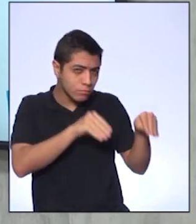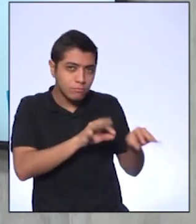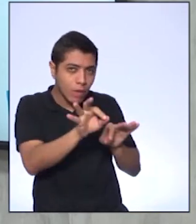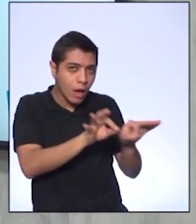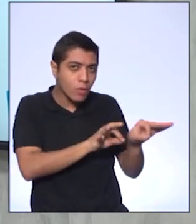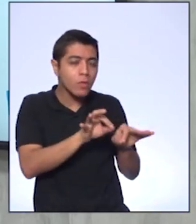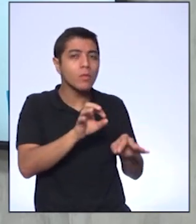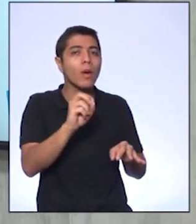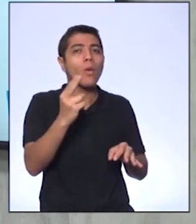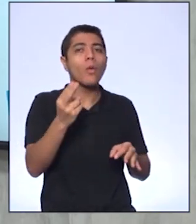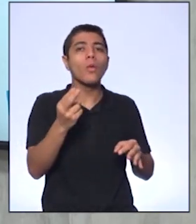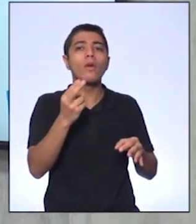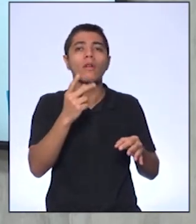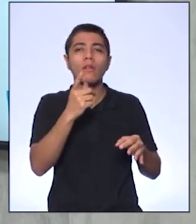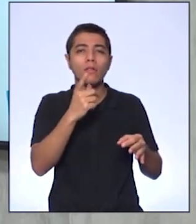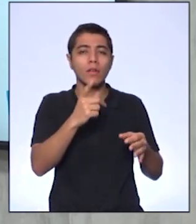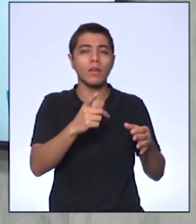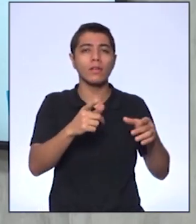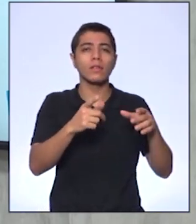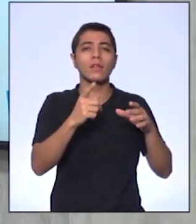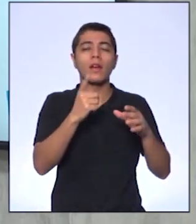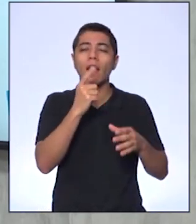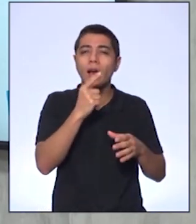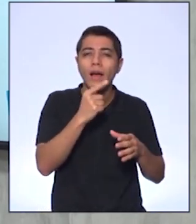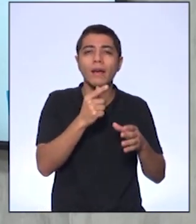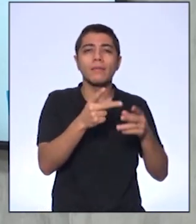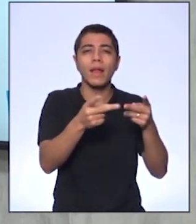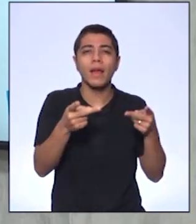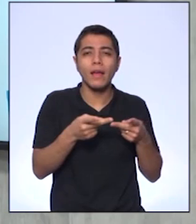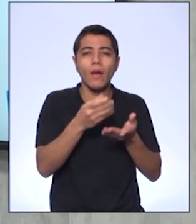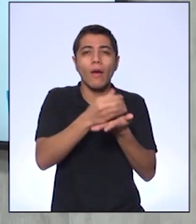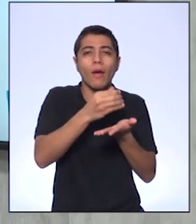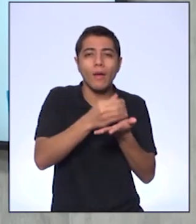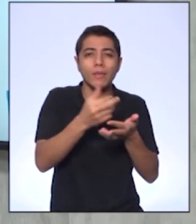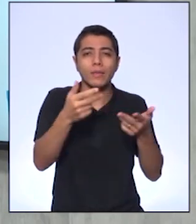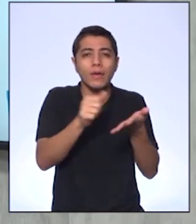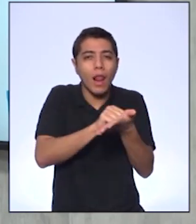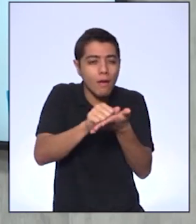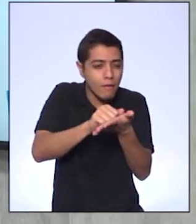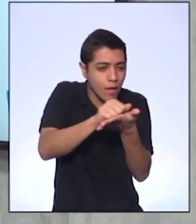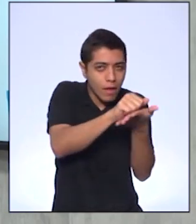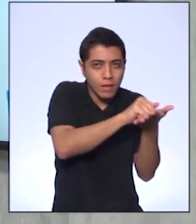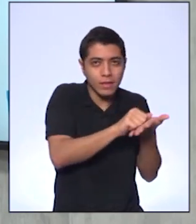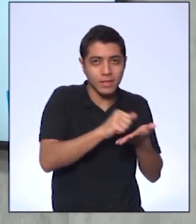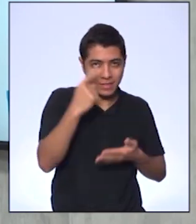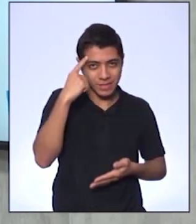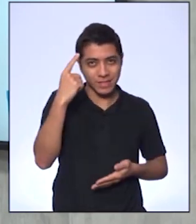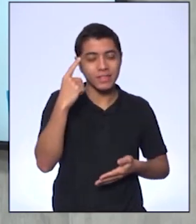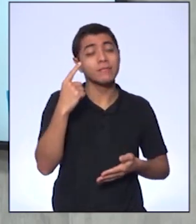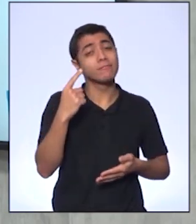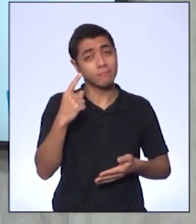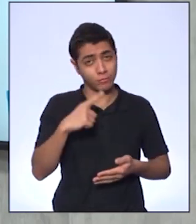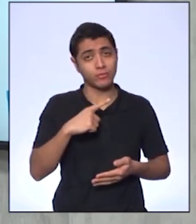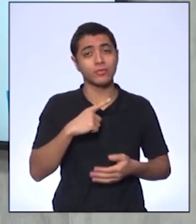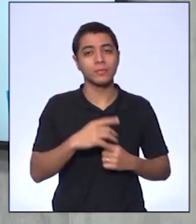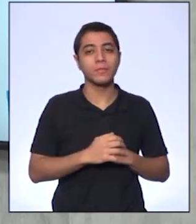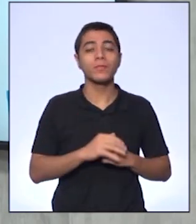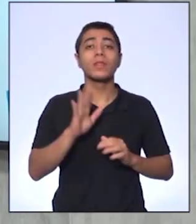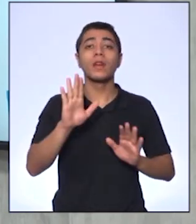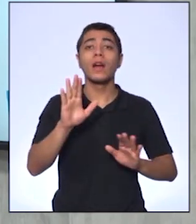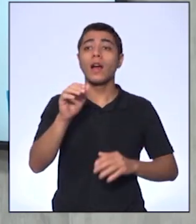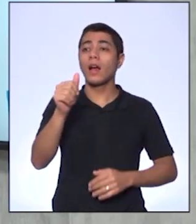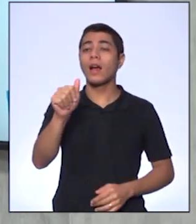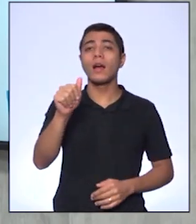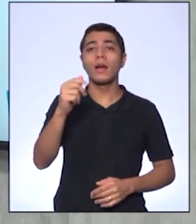isso para você encontrar isso na prova do Enem. Ó, a função apelativa, ela está centrada, então, nesse receptor, que é o sujeito que vai receber a